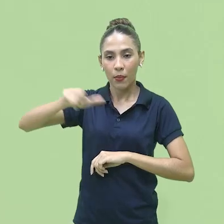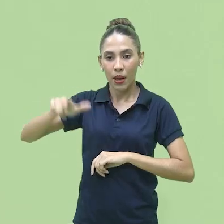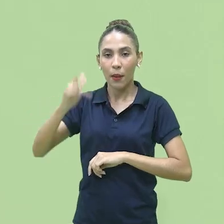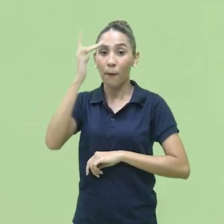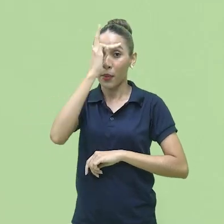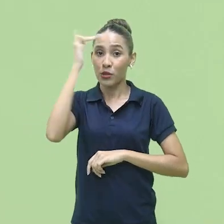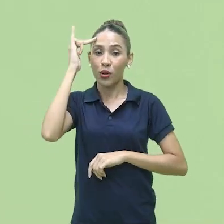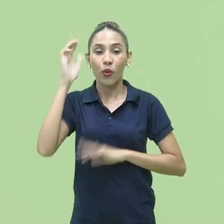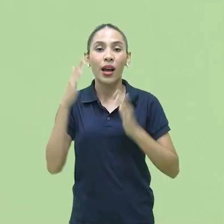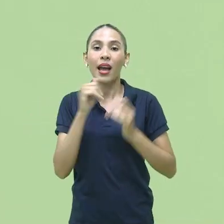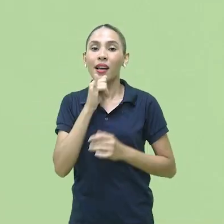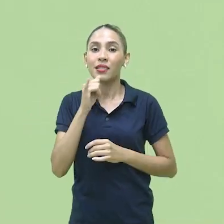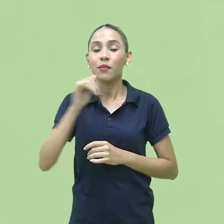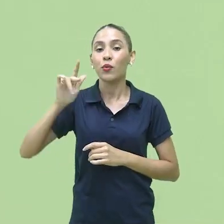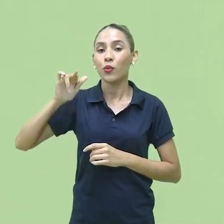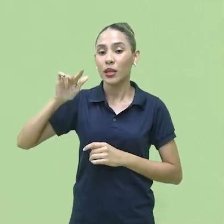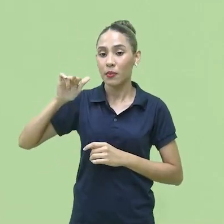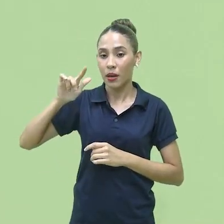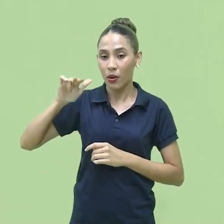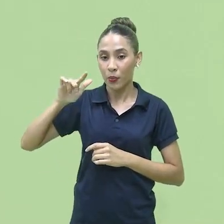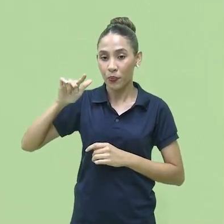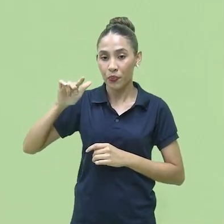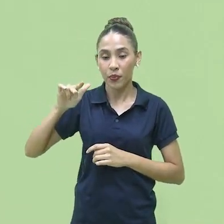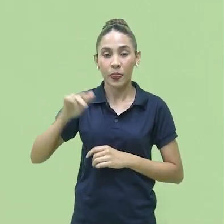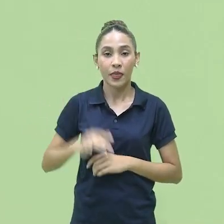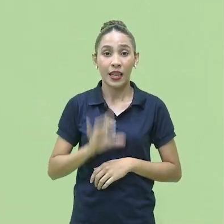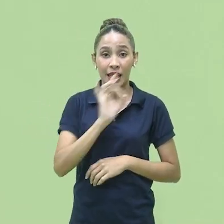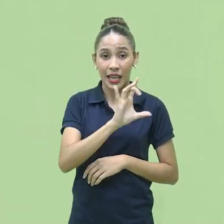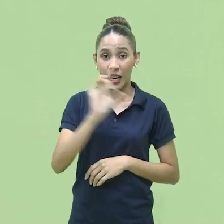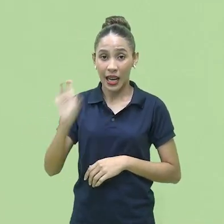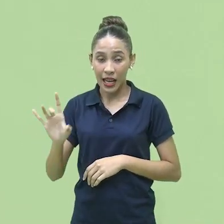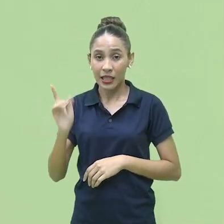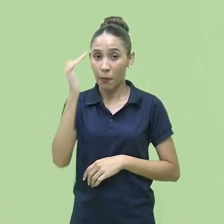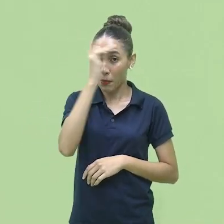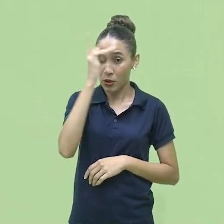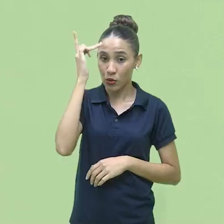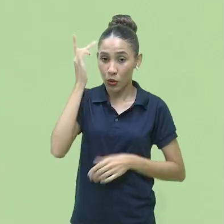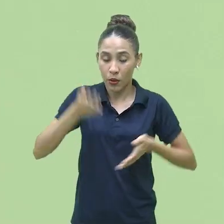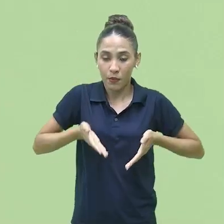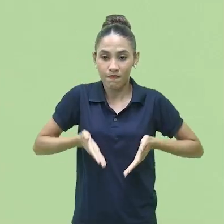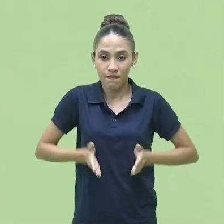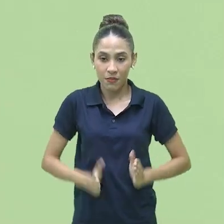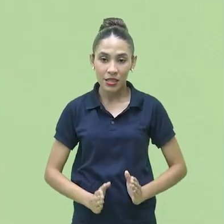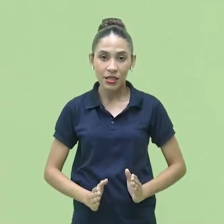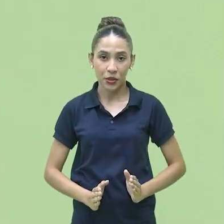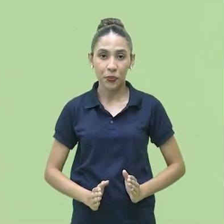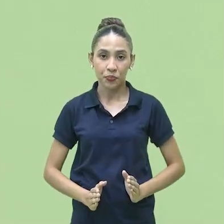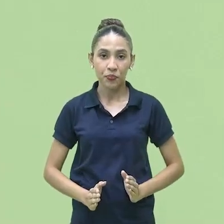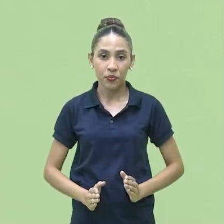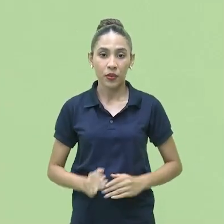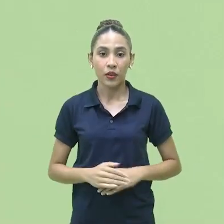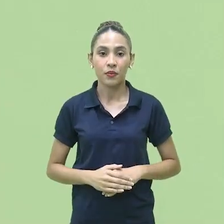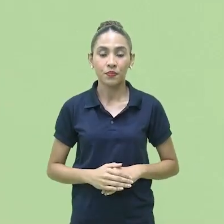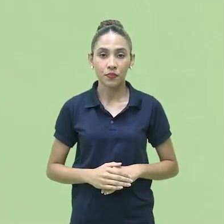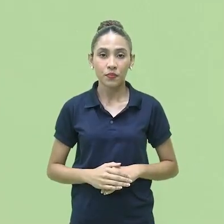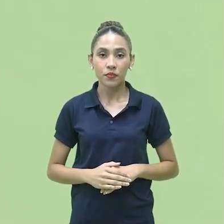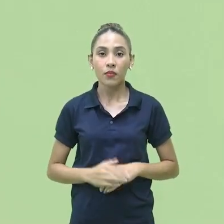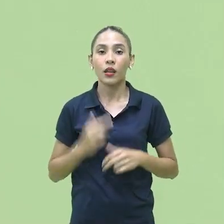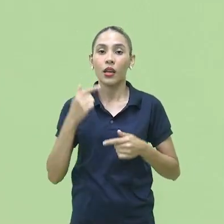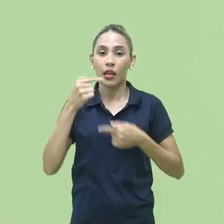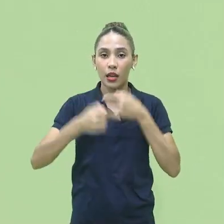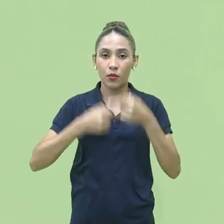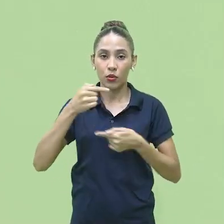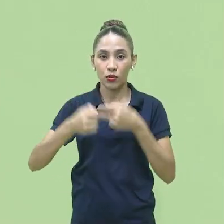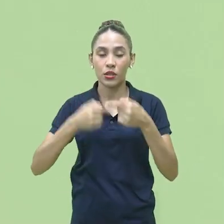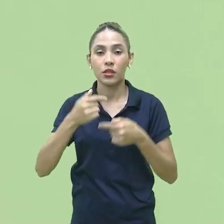aí os irmãos, né, para cada indivíduo que é gerado a partir do processo